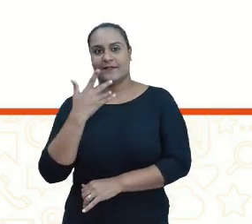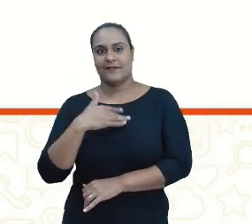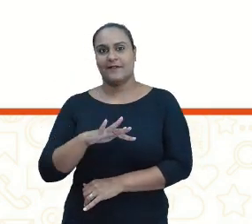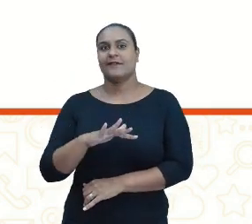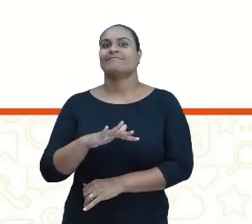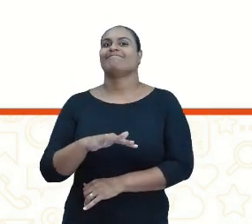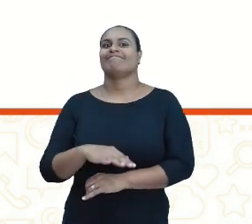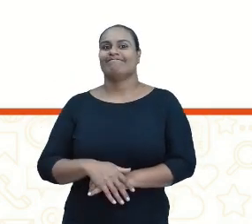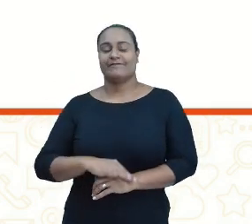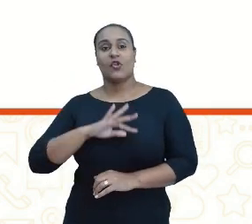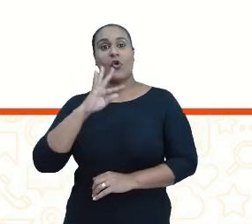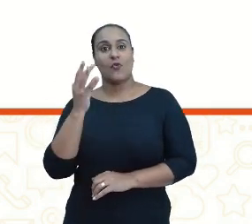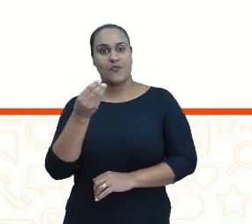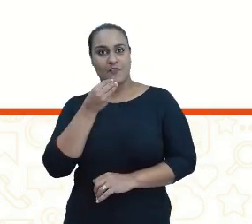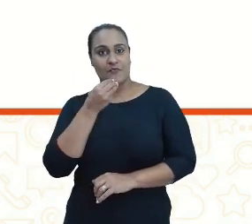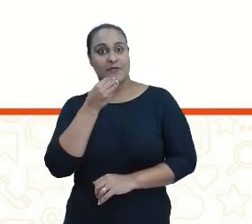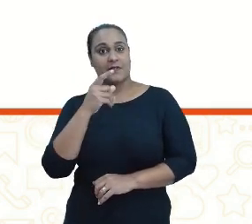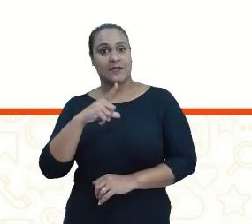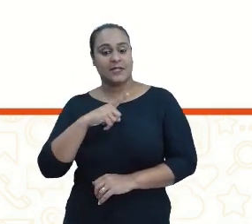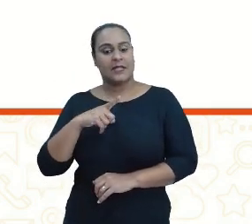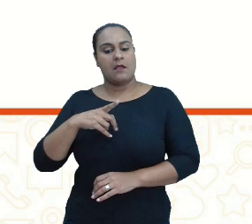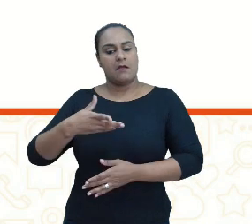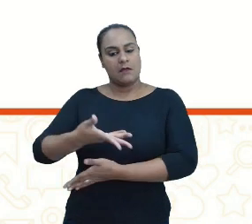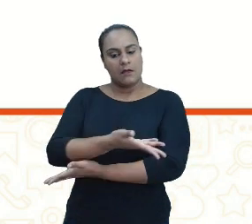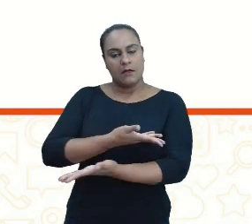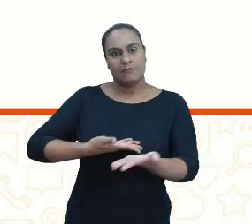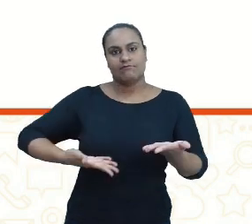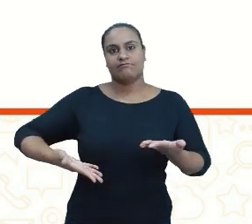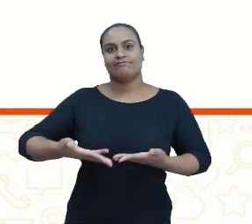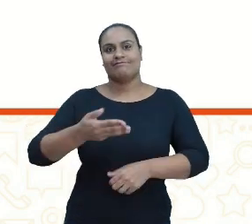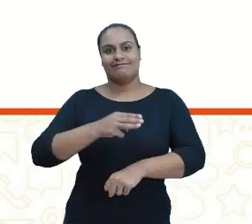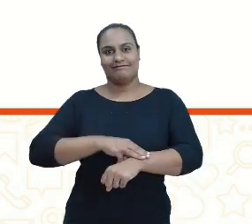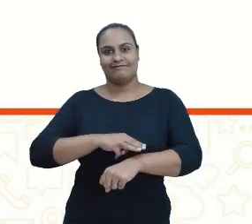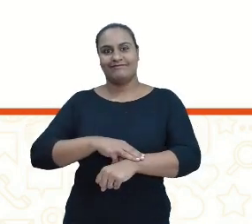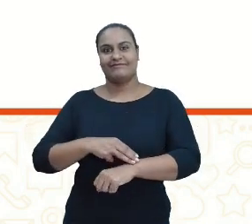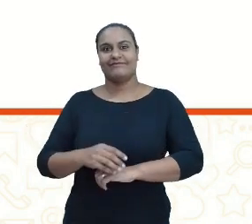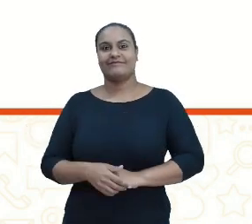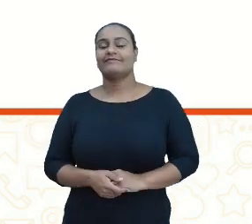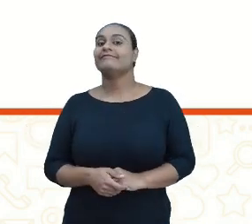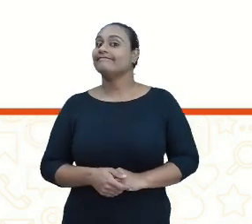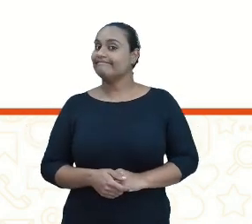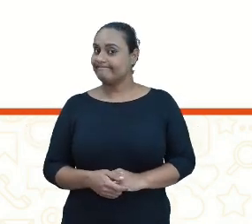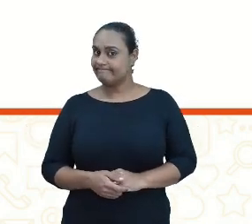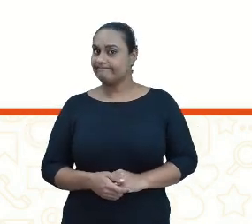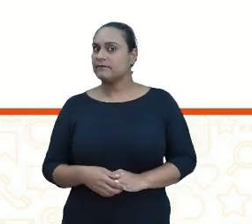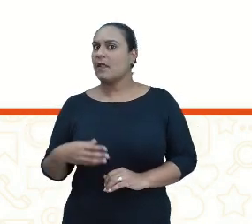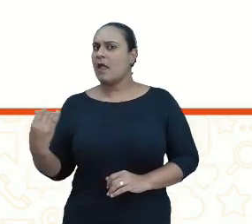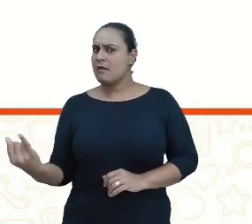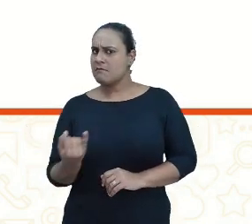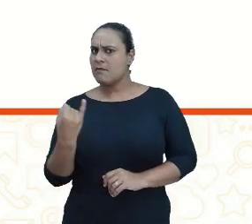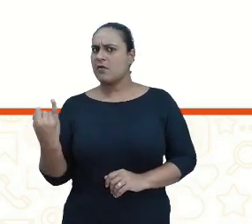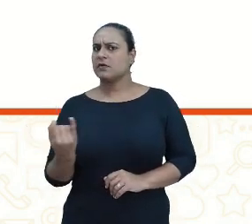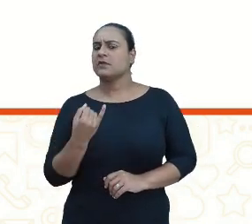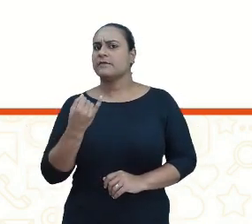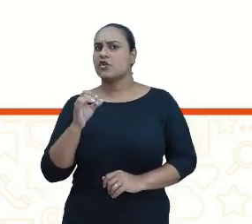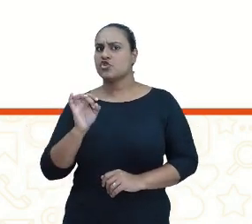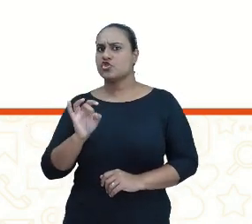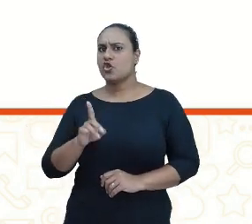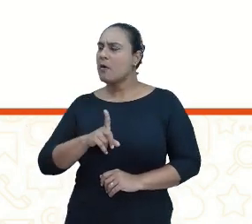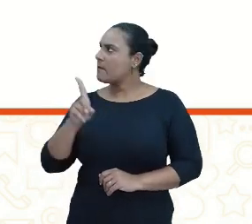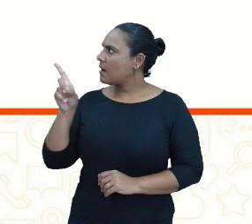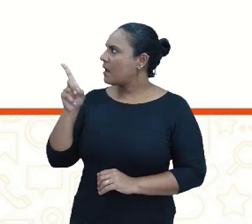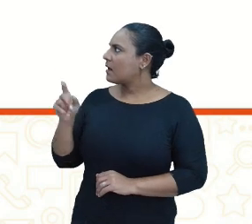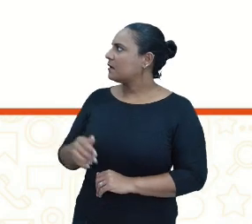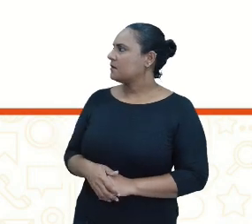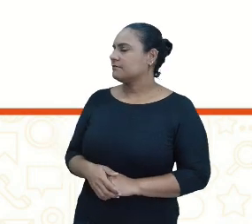tem a oportunidade de ter esse momento de socialização também. E é muito importante, não só para essa